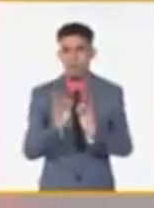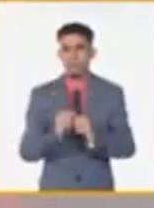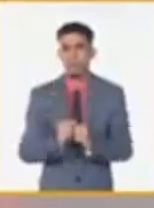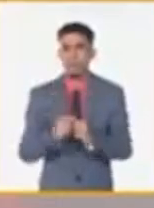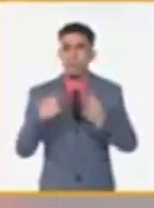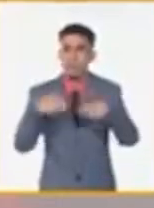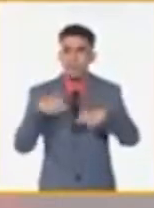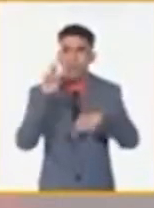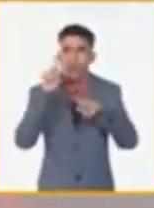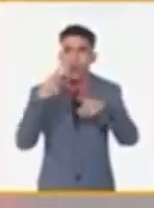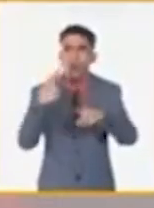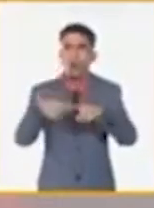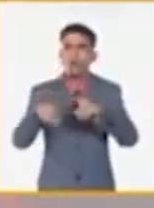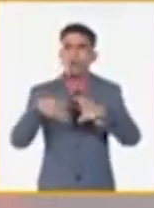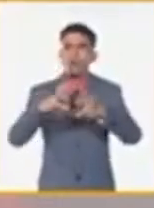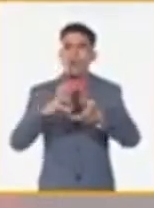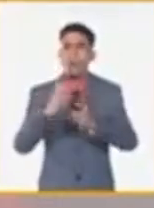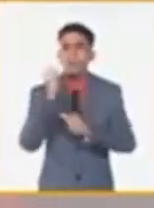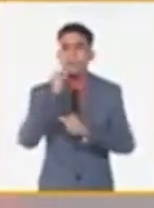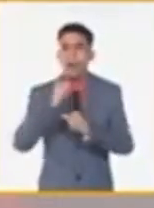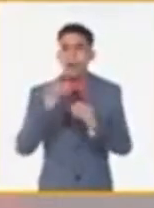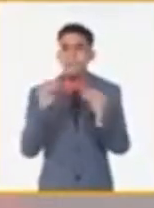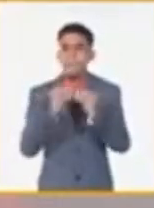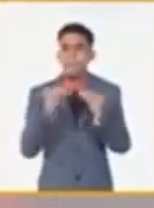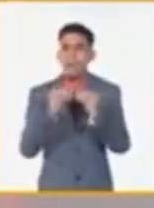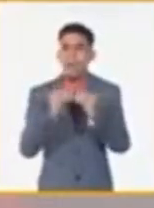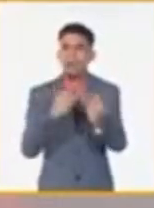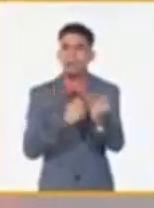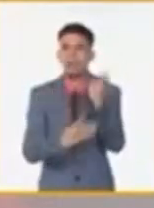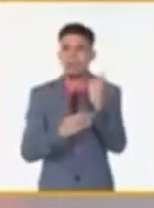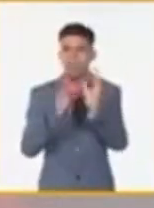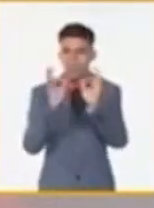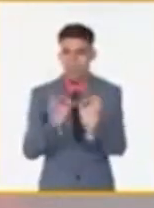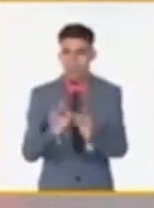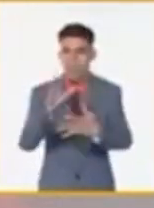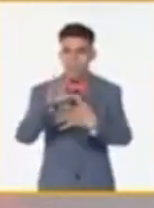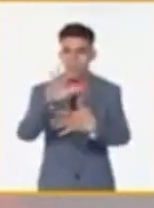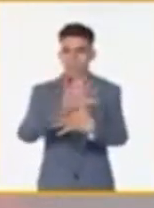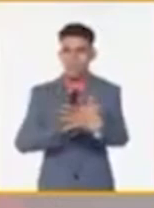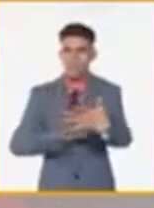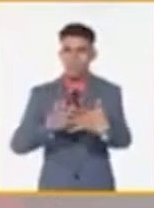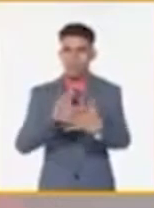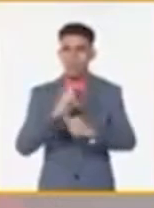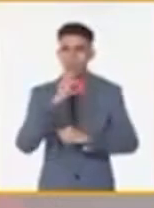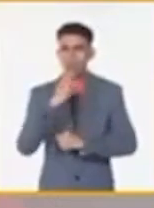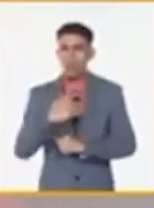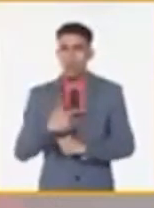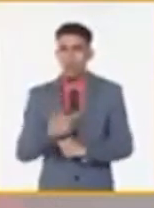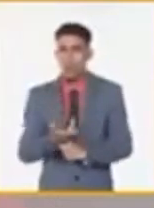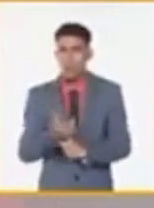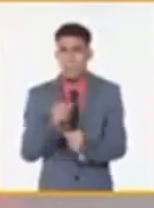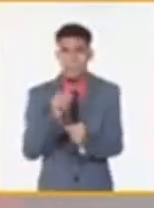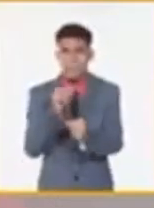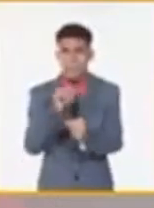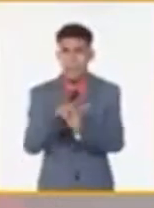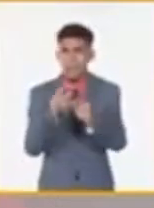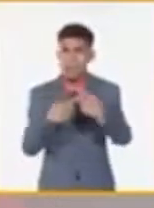buscar teologia ID latinoamericana como princi